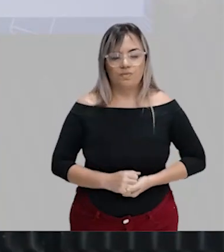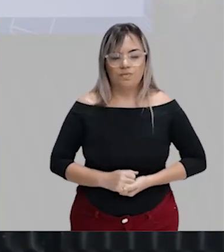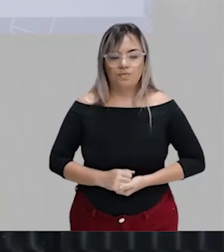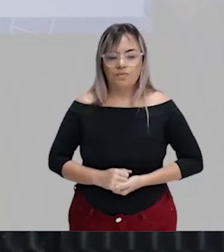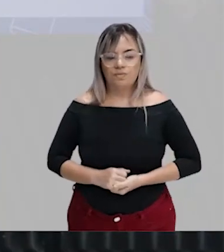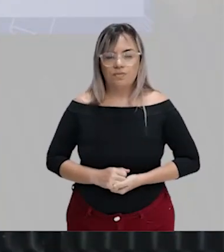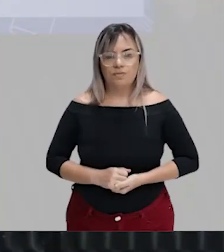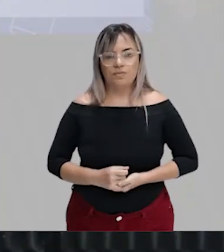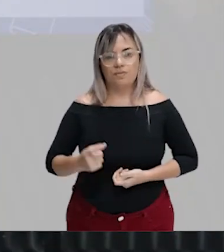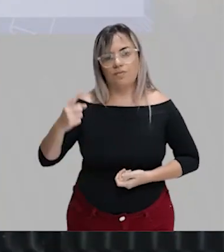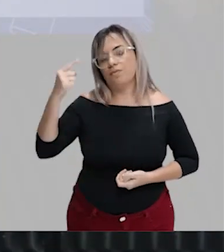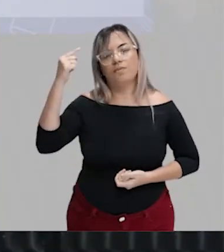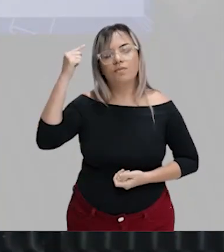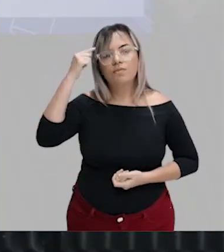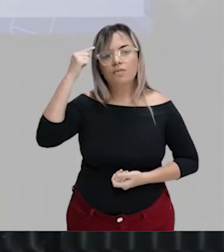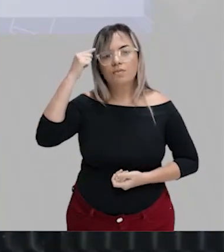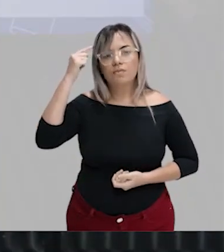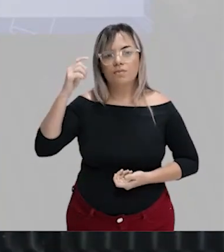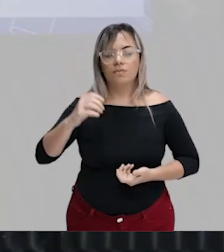Aí vocês têm que pensar o seguinte: